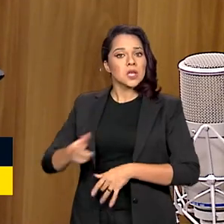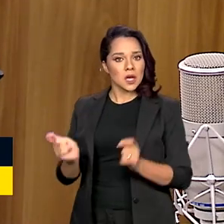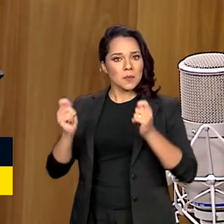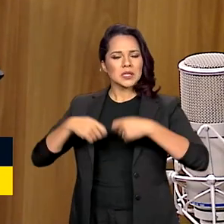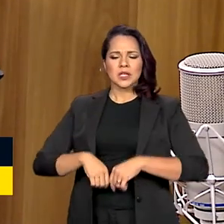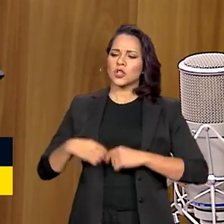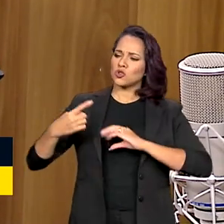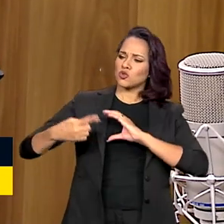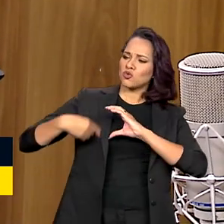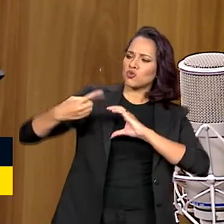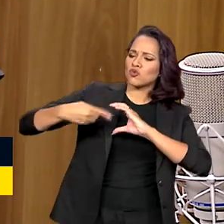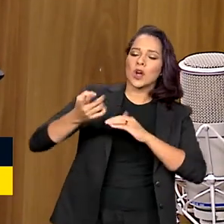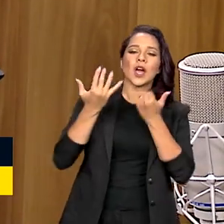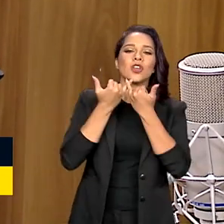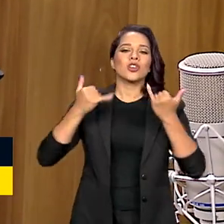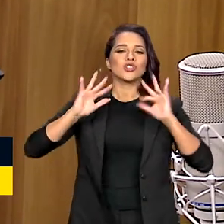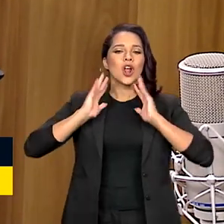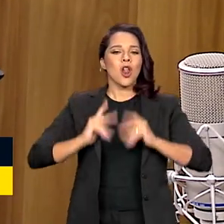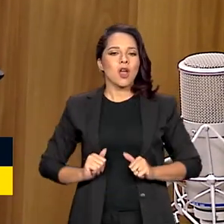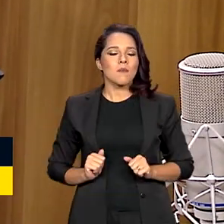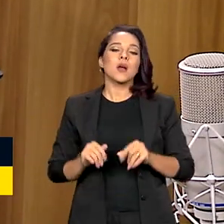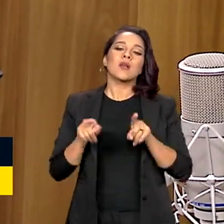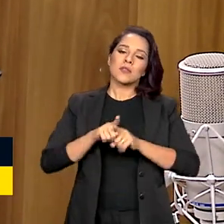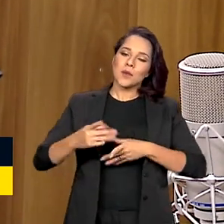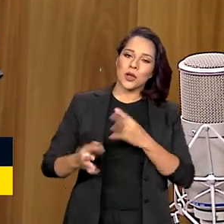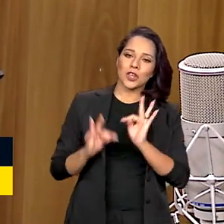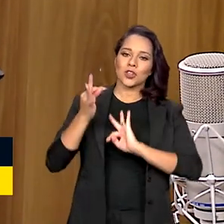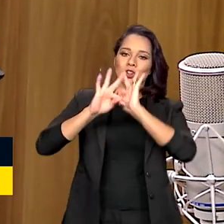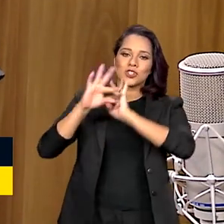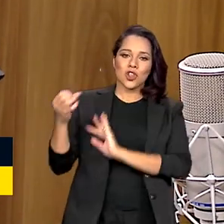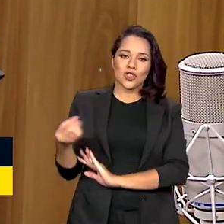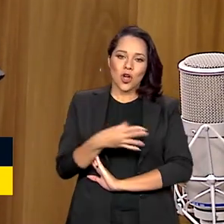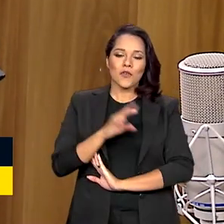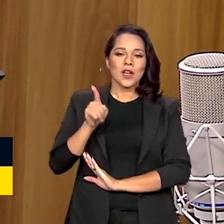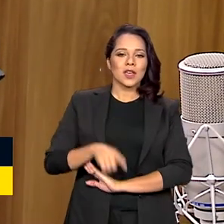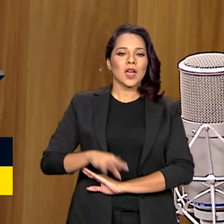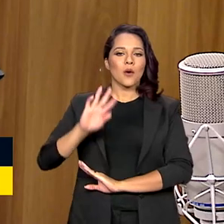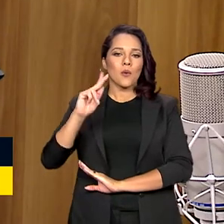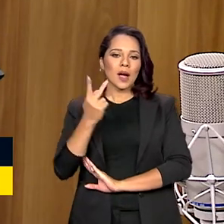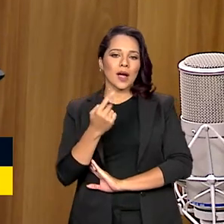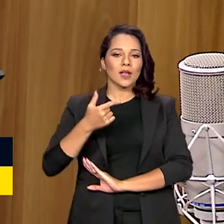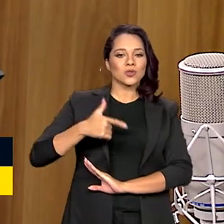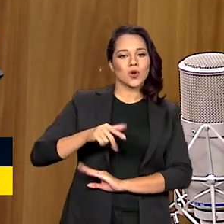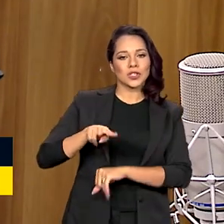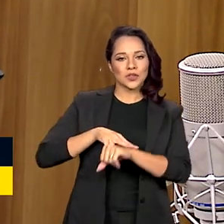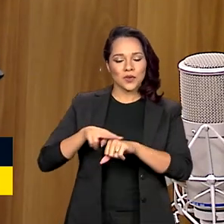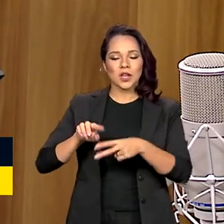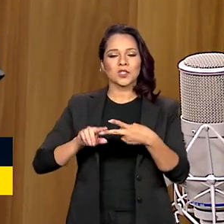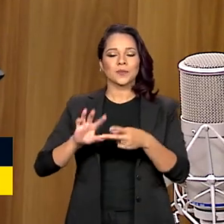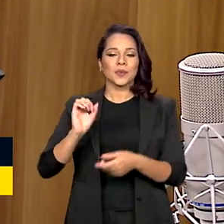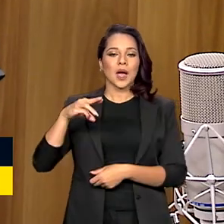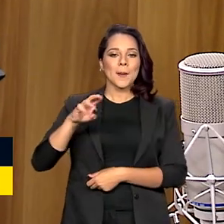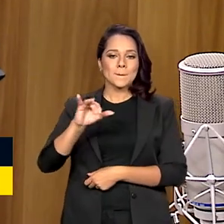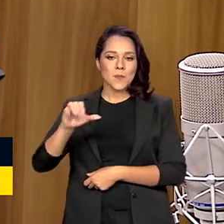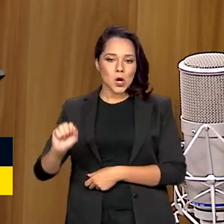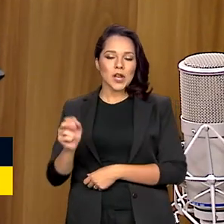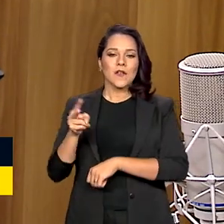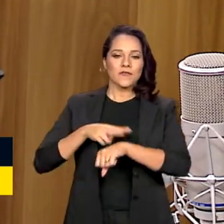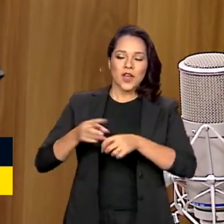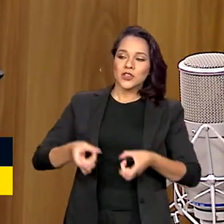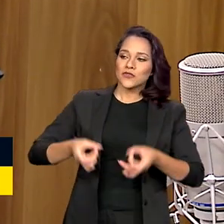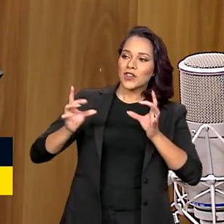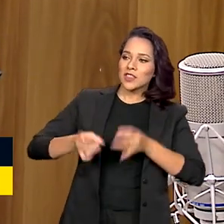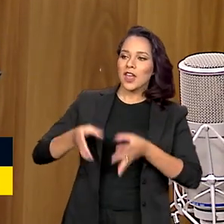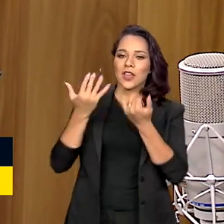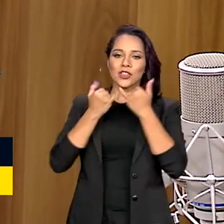de geração de energia limpa e, através dessa tecnologia nova, que é o hidrogênio verde, a amônia verde, exportar energia limpa para o mundo. Então, o